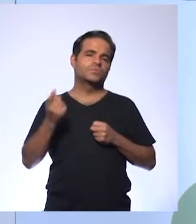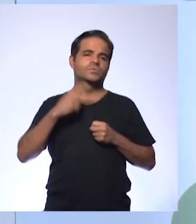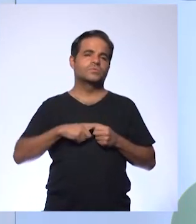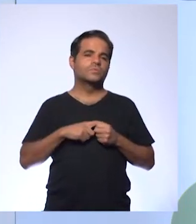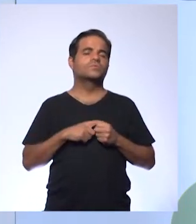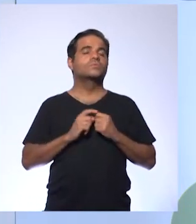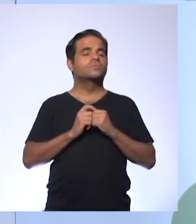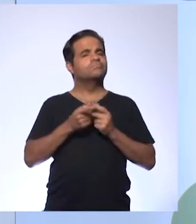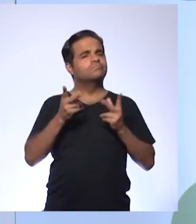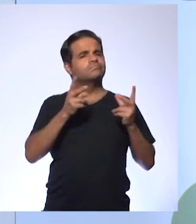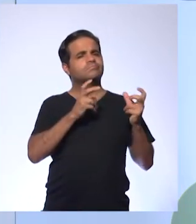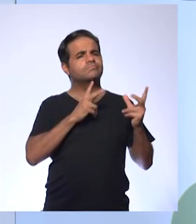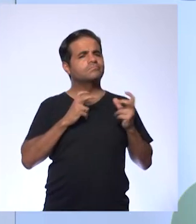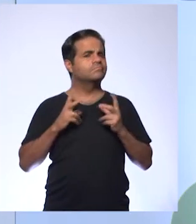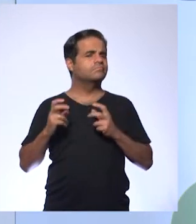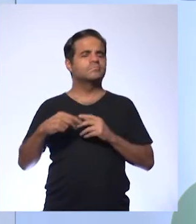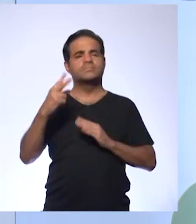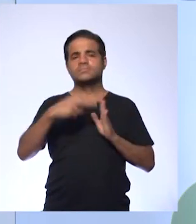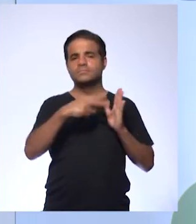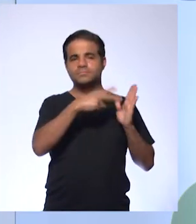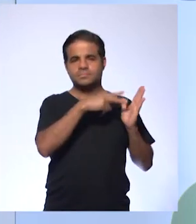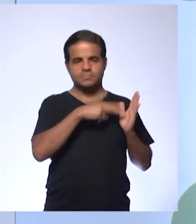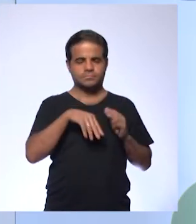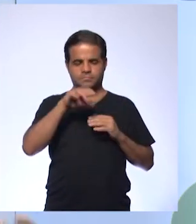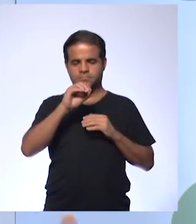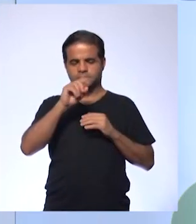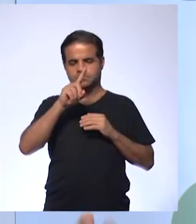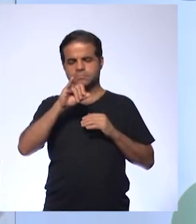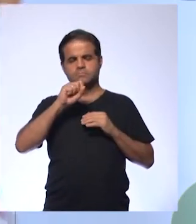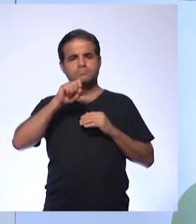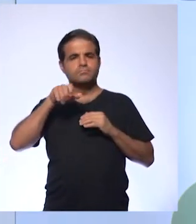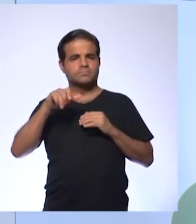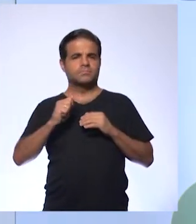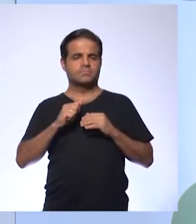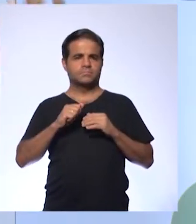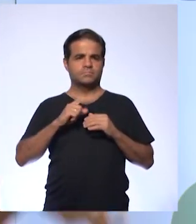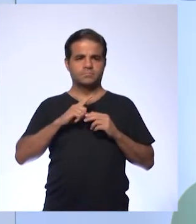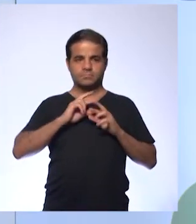Ítaca. A gente percebe na leitura da Odisseia que há várias